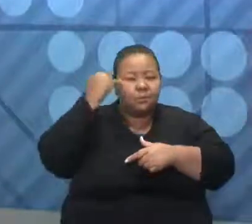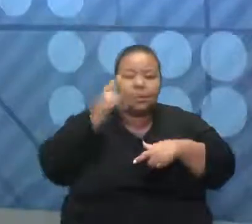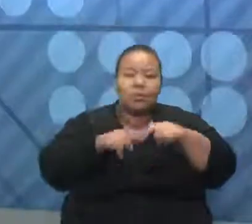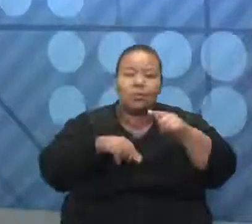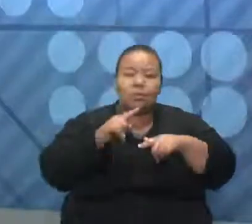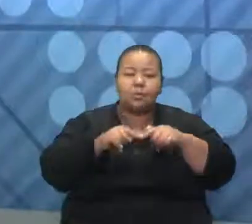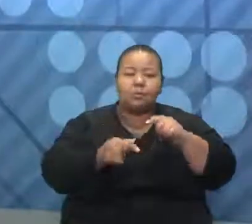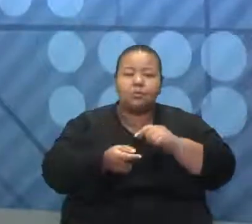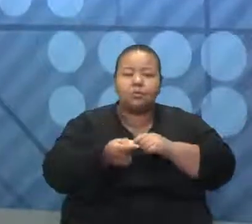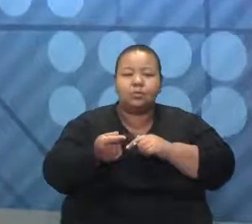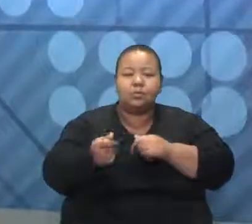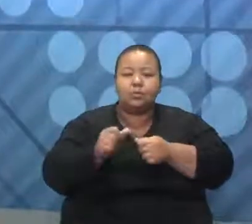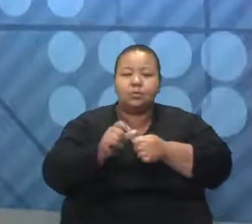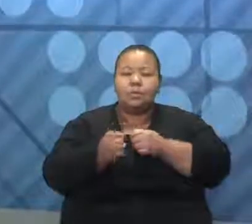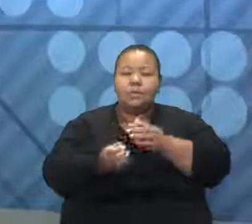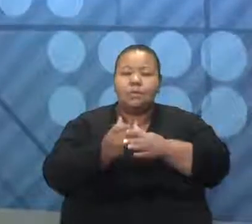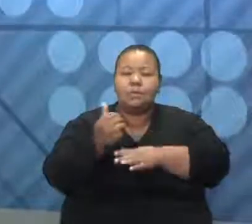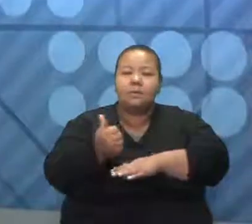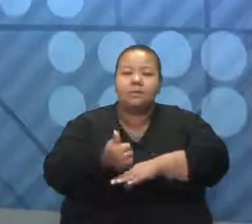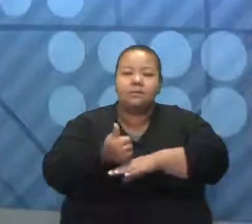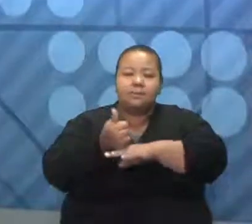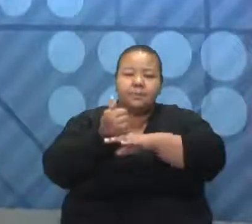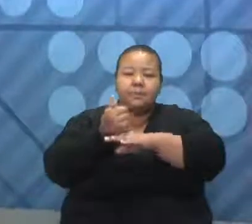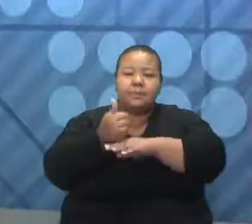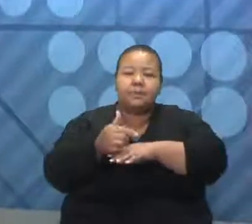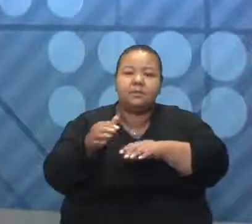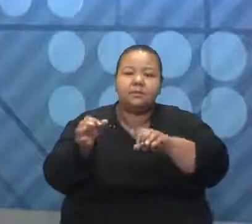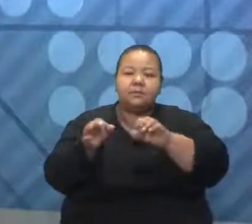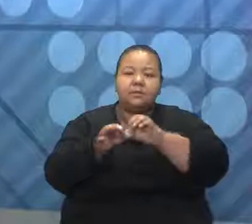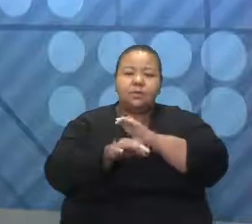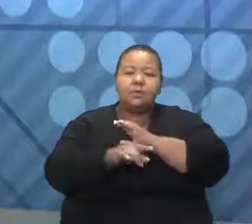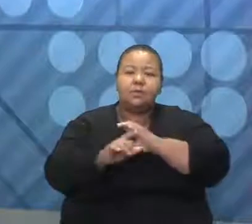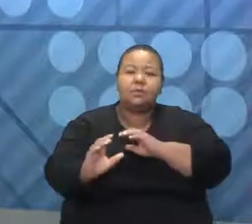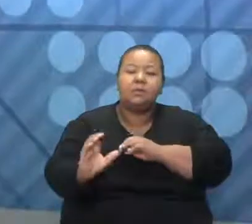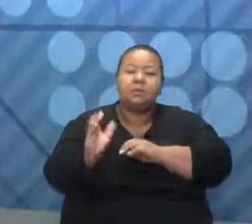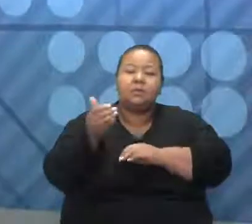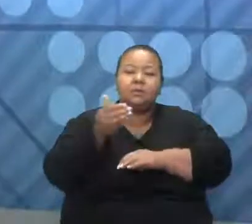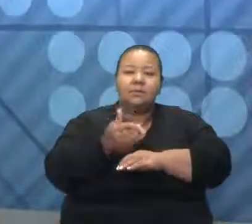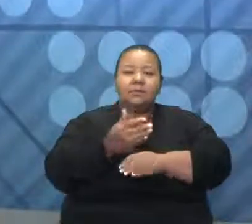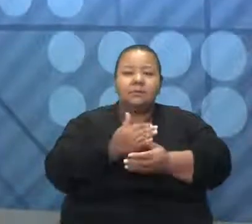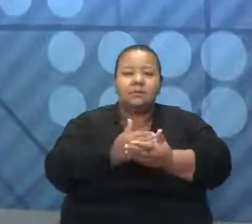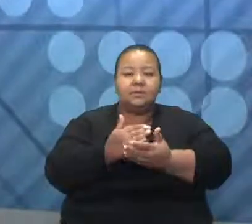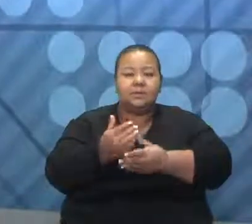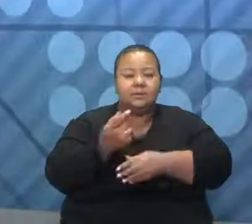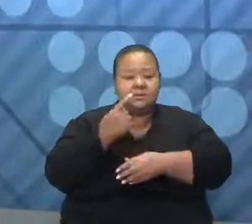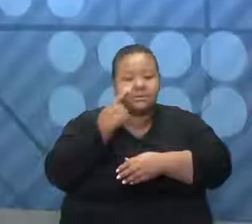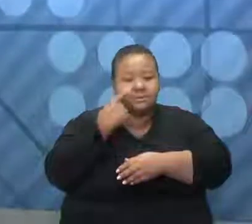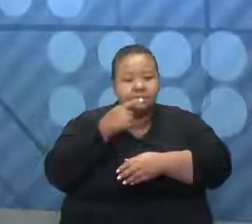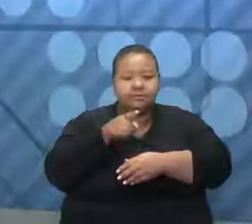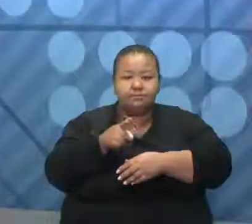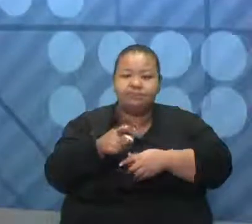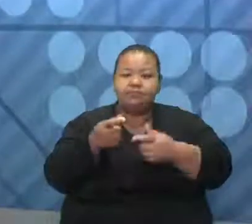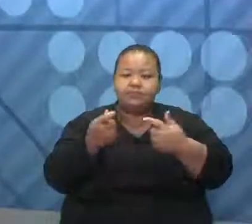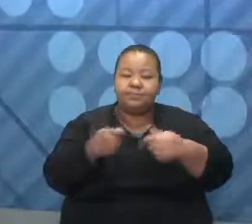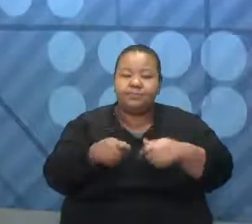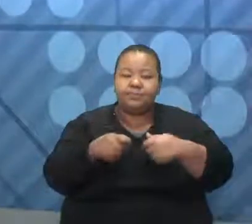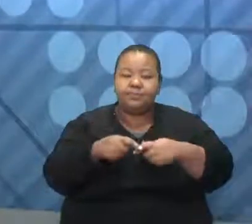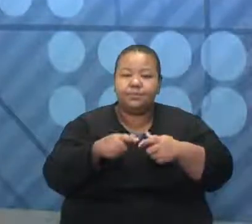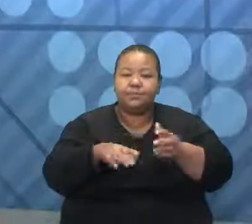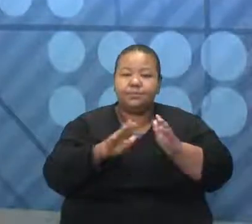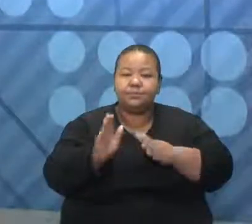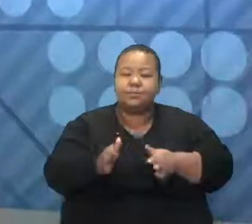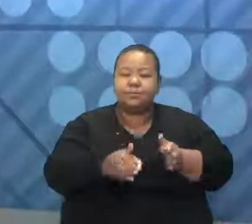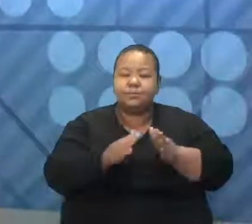escassos, ele vai implantar a qualidade total lá na Toyota. Aí o que acontece? Ele começa a olhar, olha, vocês têm que produzir com a máxima